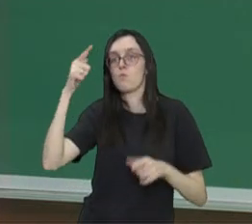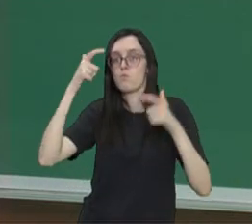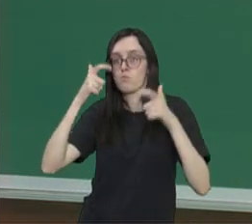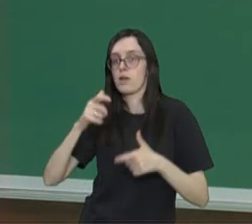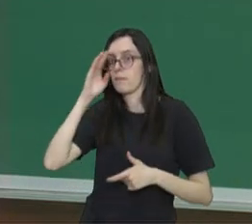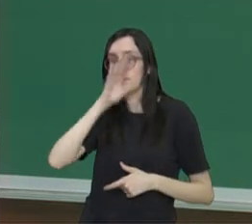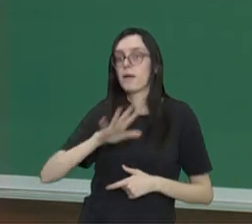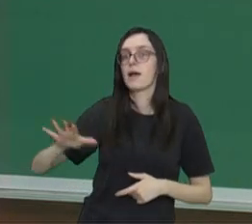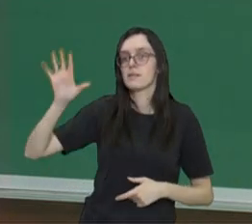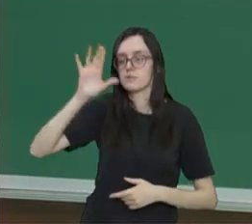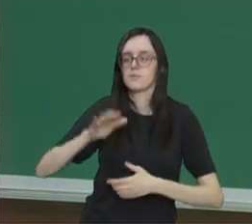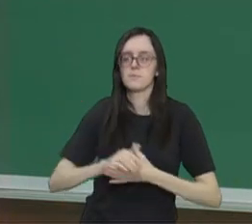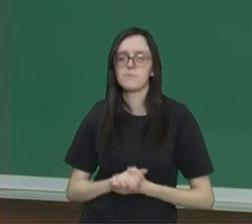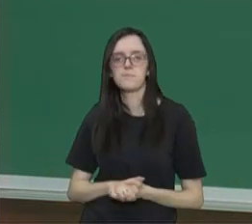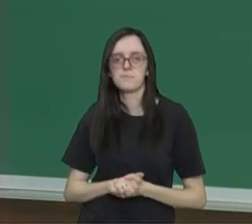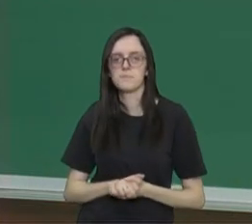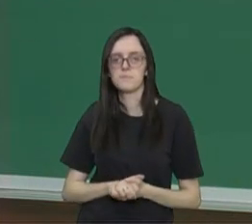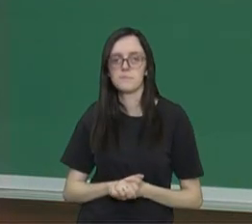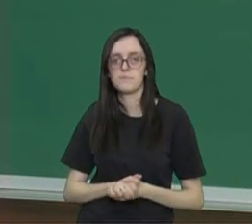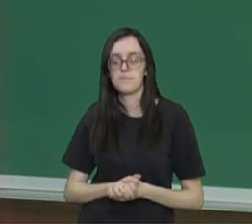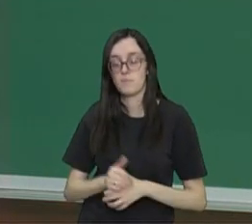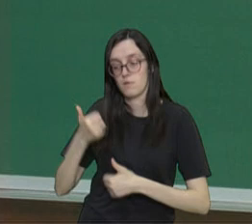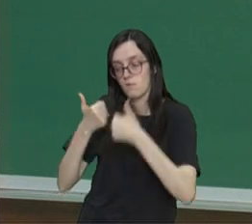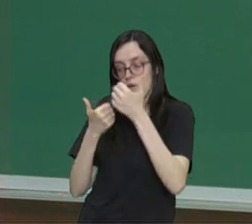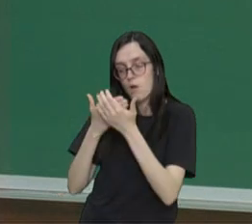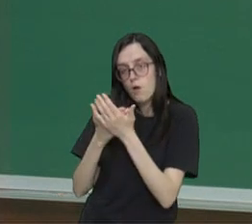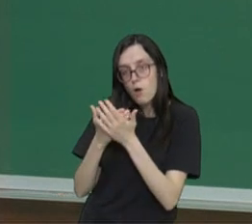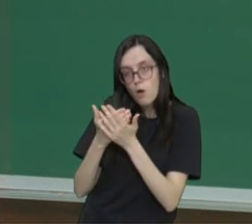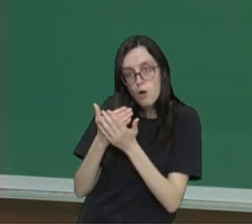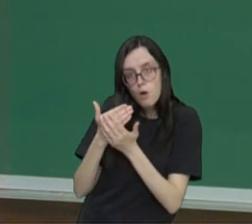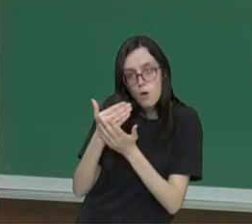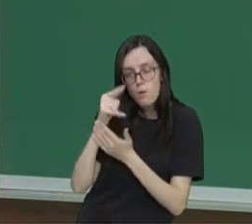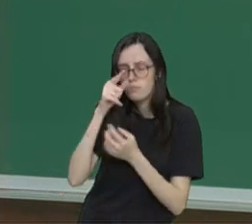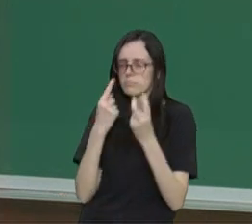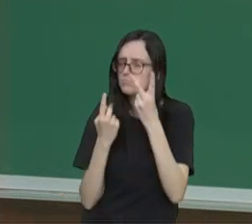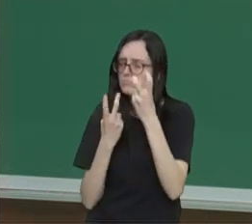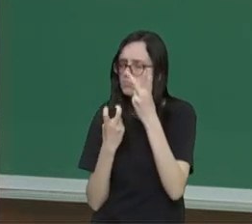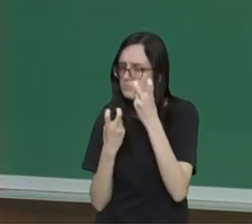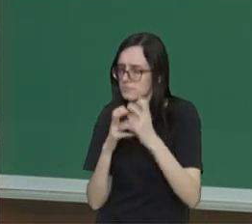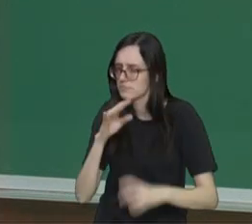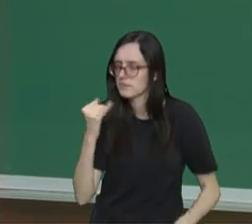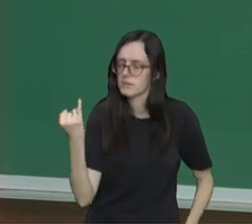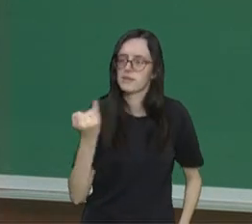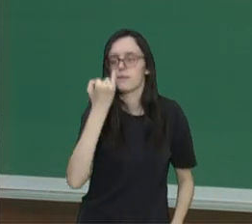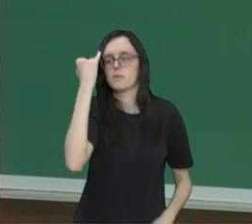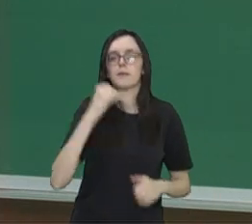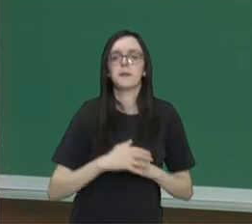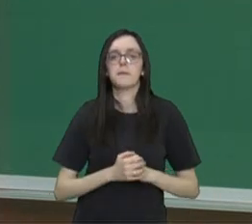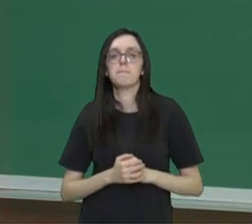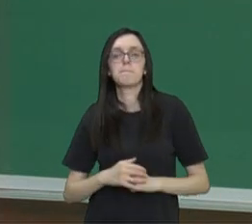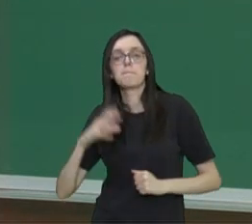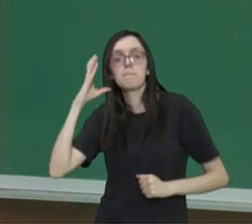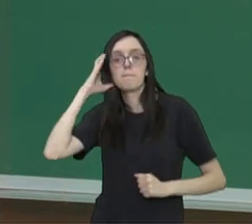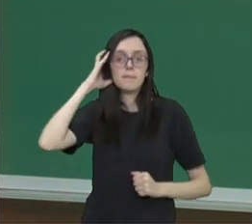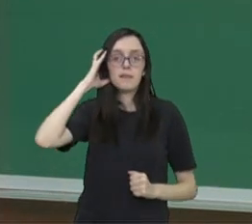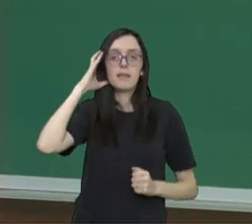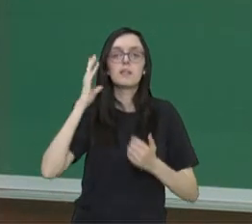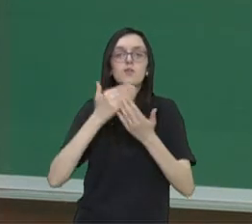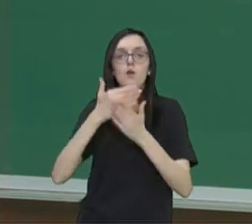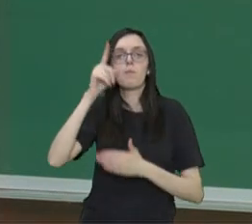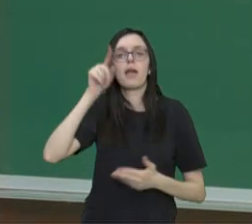Brasil. Então, a transmissão de futebol também passou a existir. Repara, importante, o rádio passou a ser